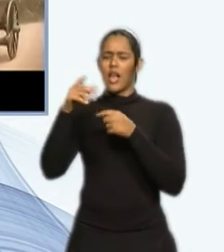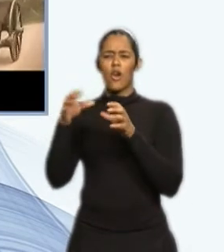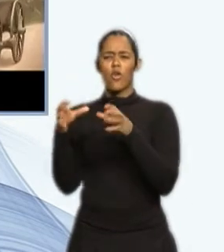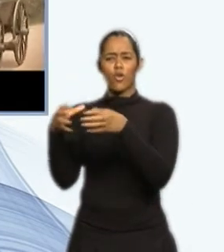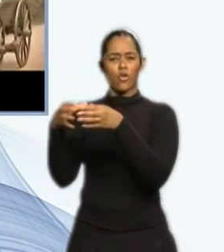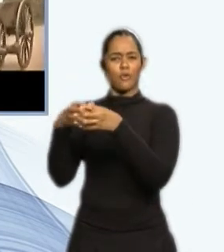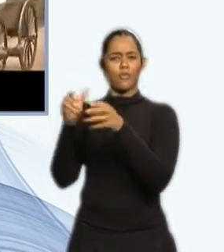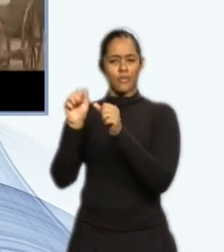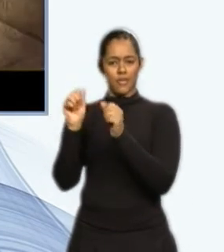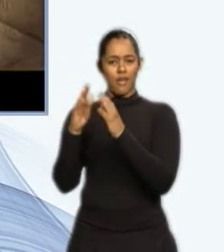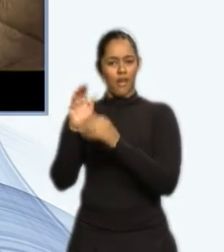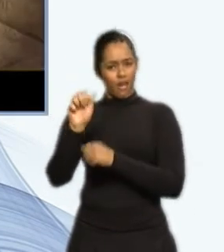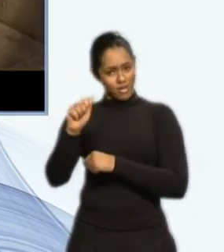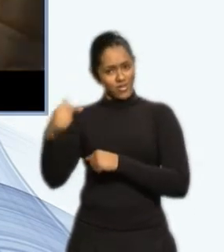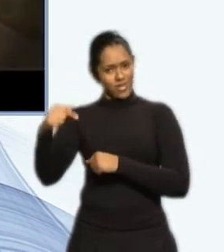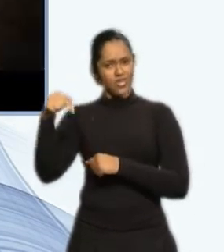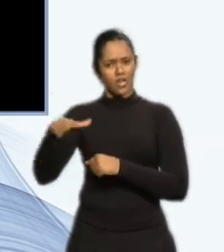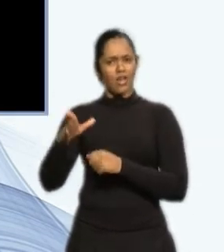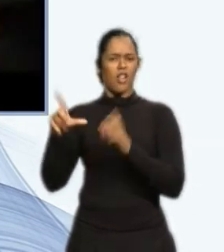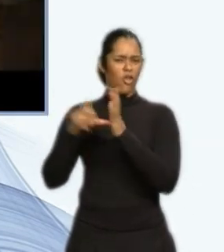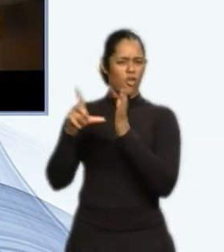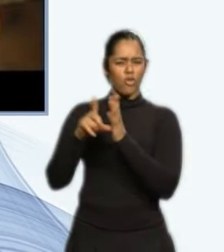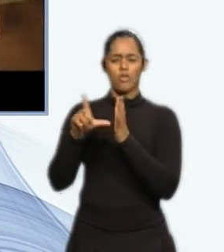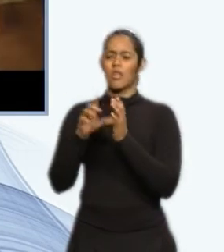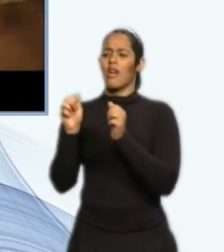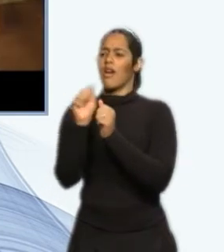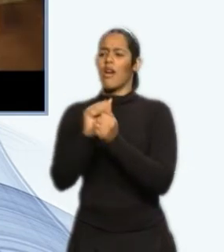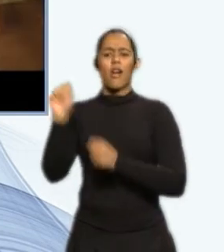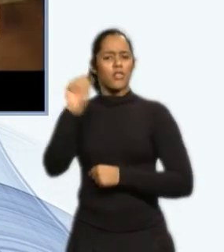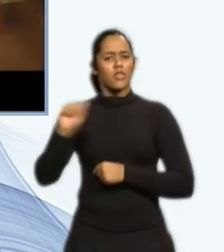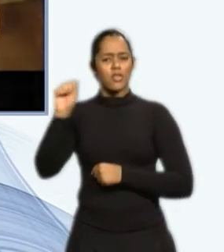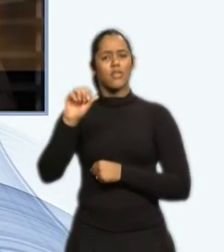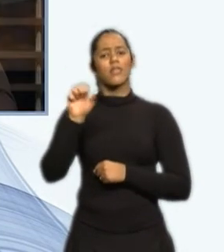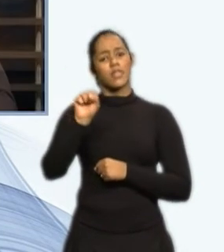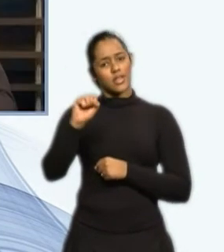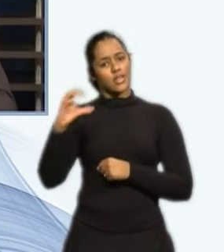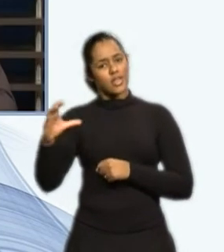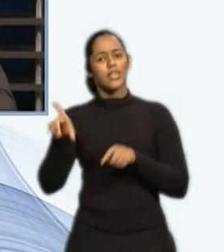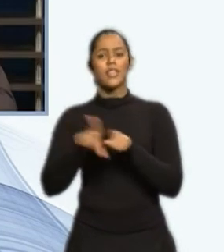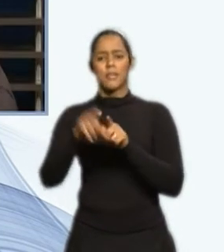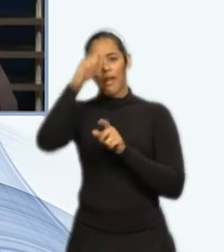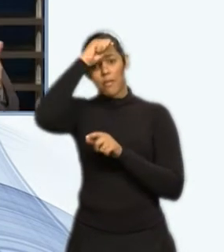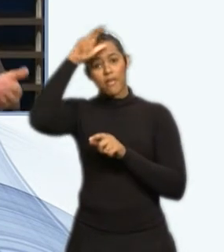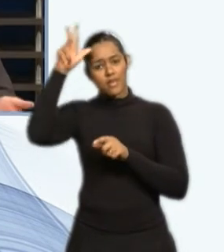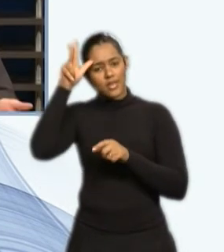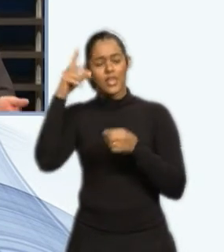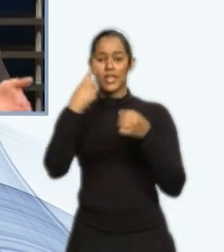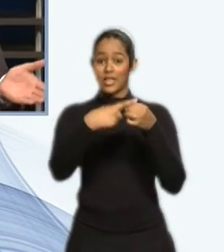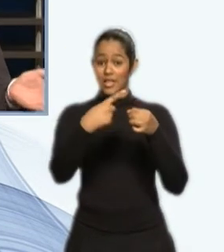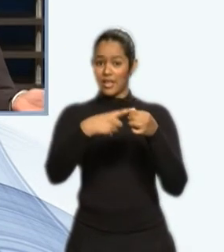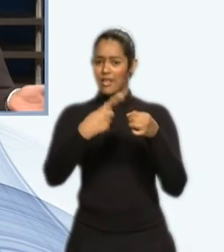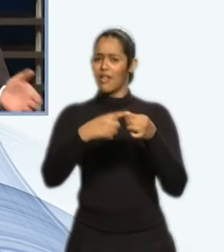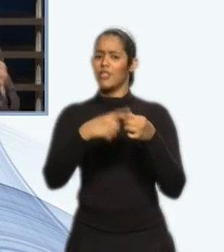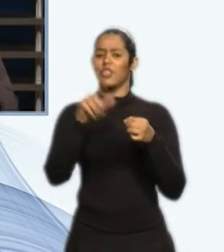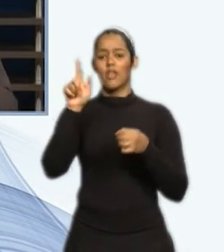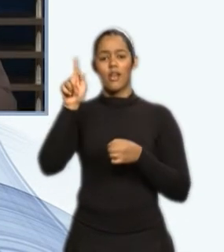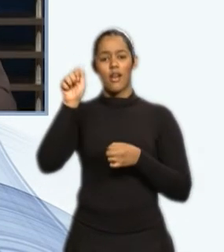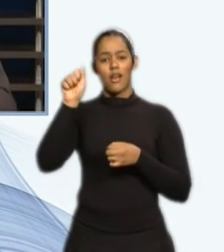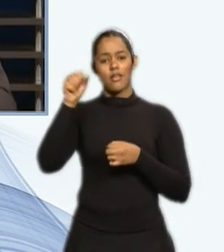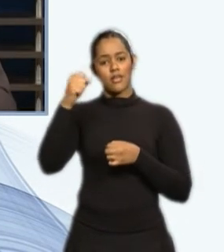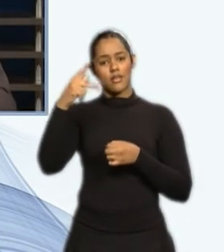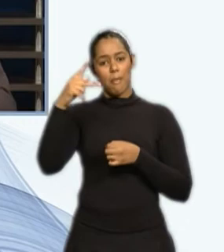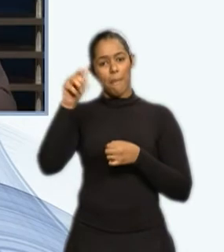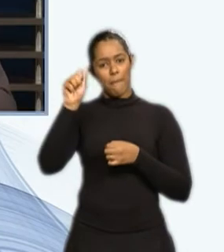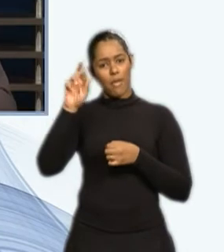comunidade adventista, empresários, Associação Catarinense da Igreja Adventista e prefeituras das cidades de Brusque, Gaspar e